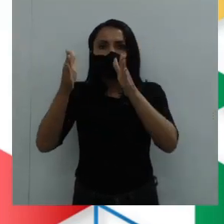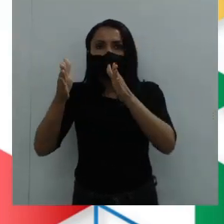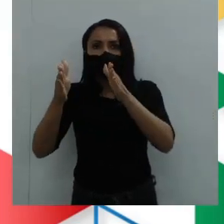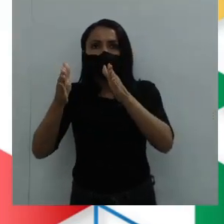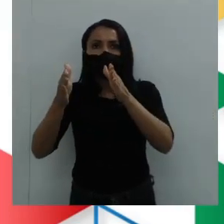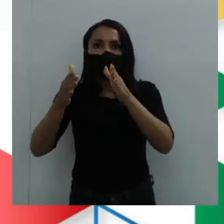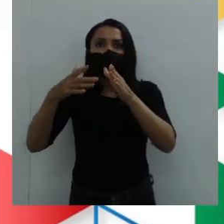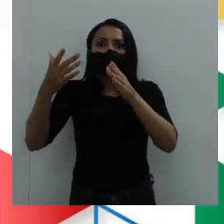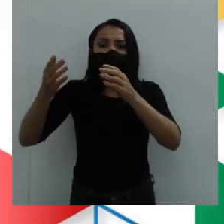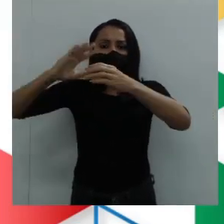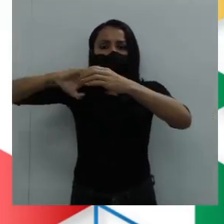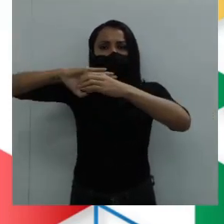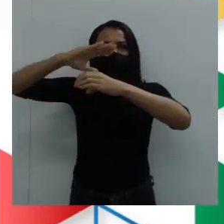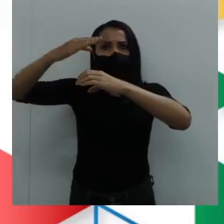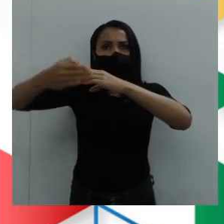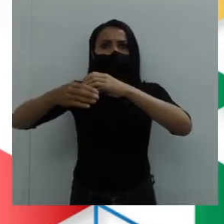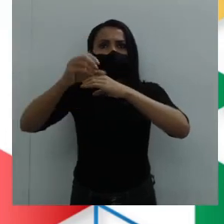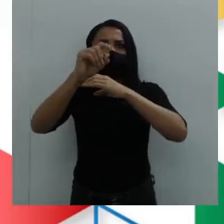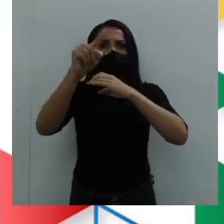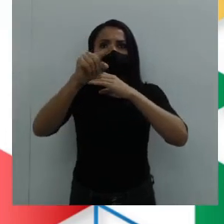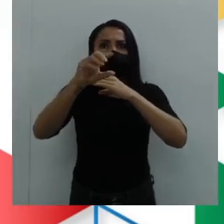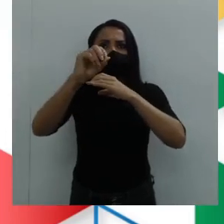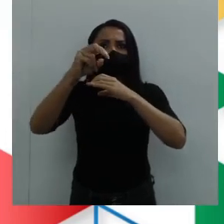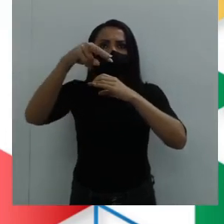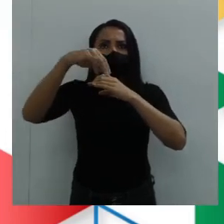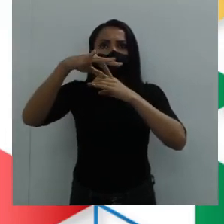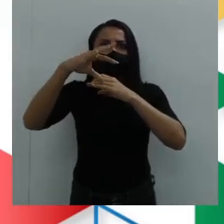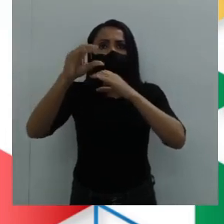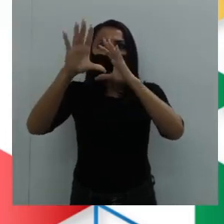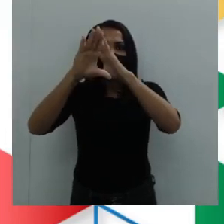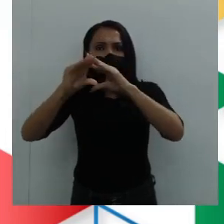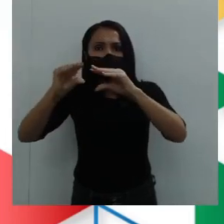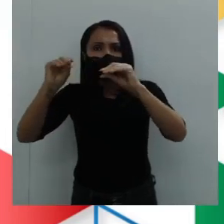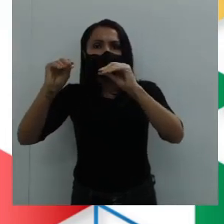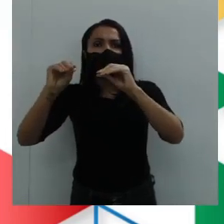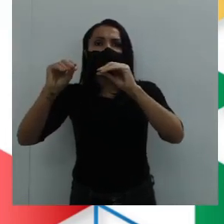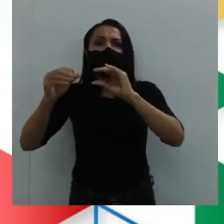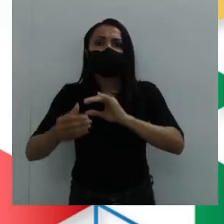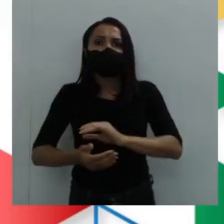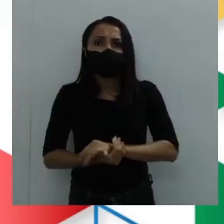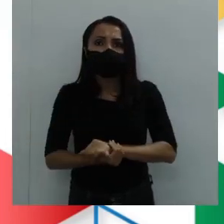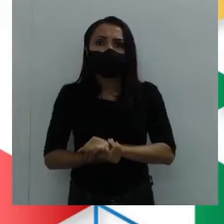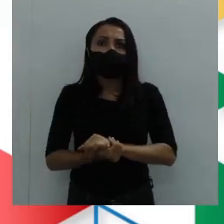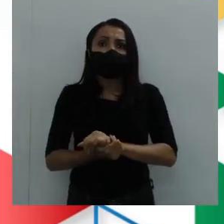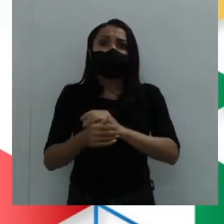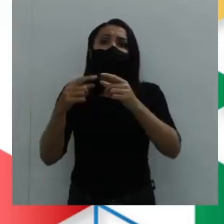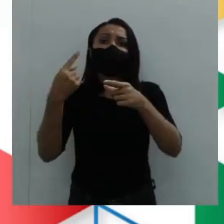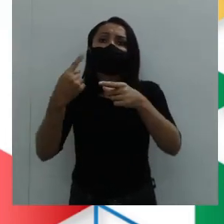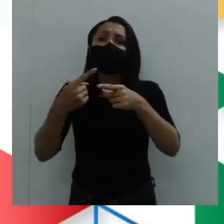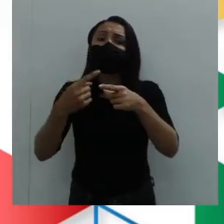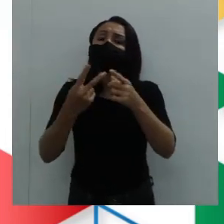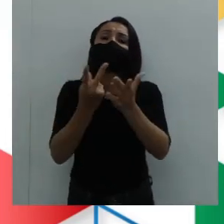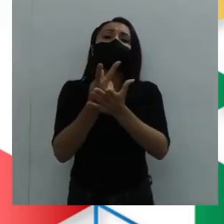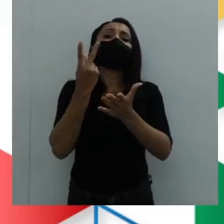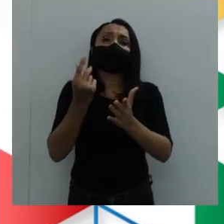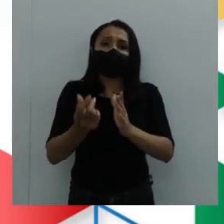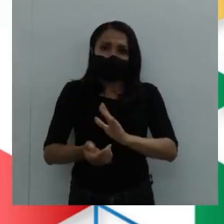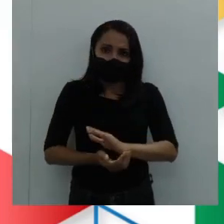radiação ultravioleta e tem um ozônio que está ausente, então está entrando muito raio ultravioleta. E por que que isso acontece,